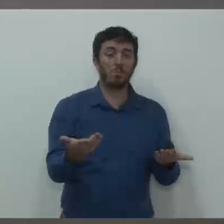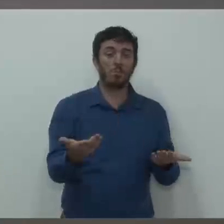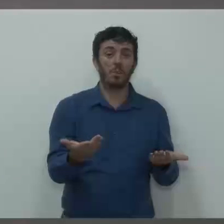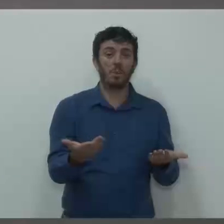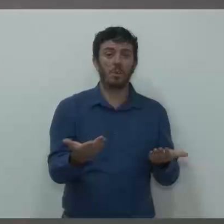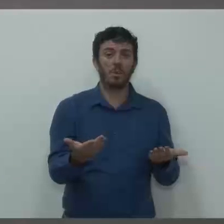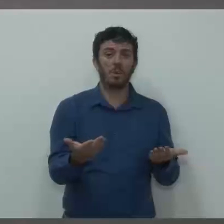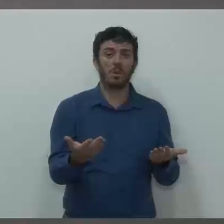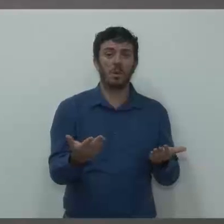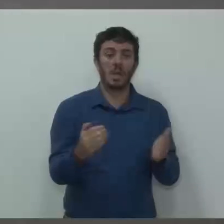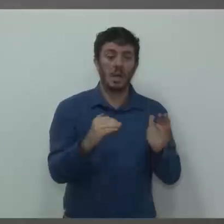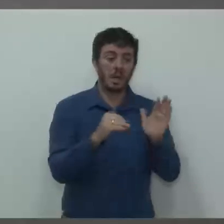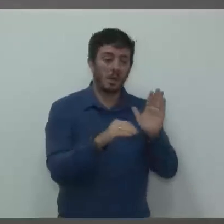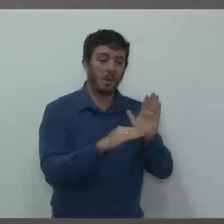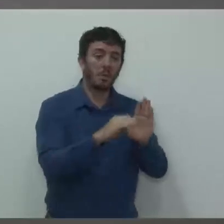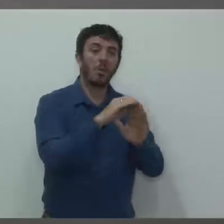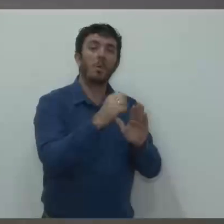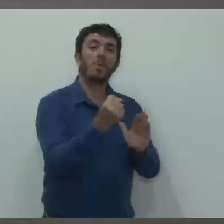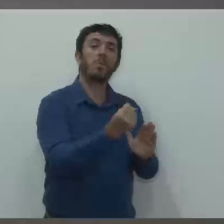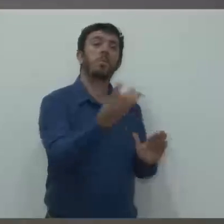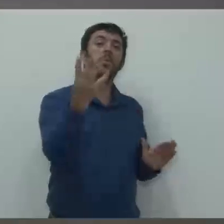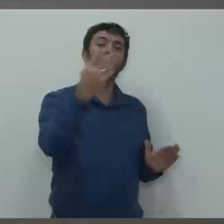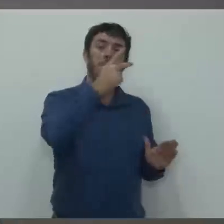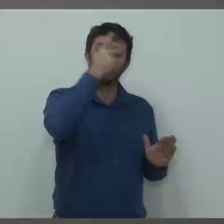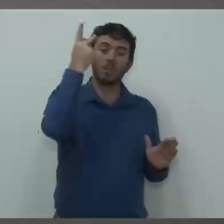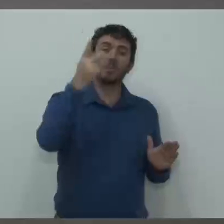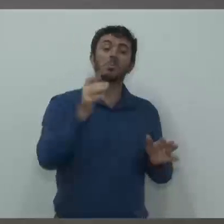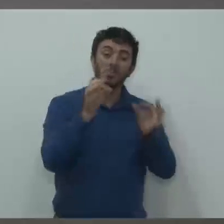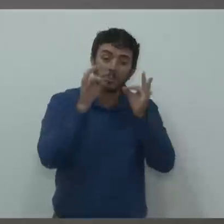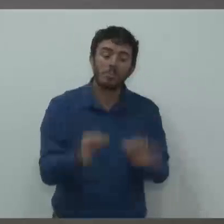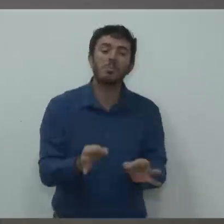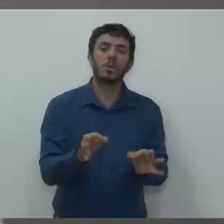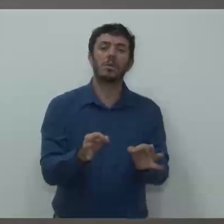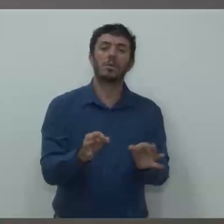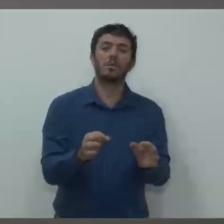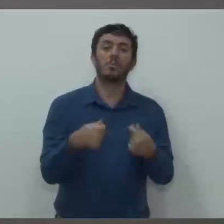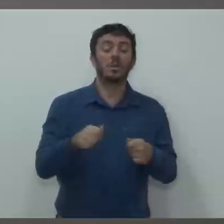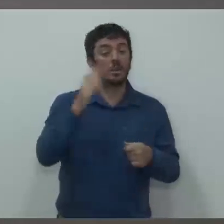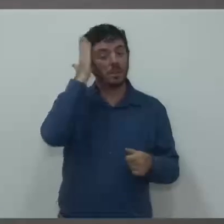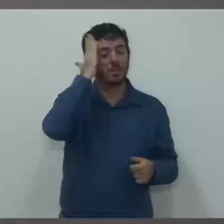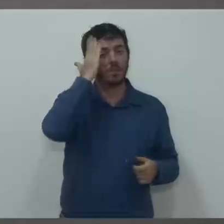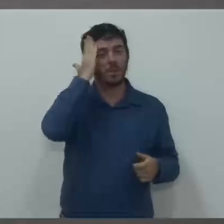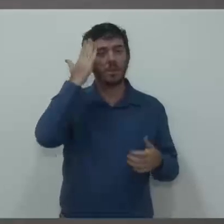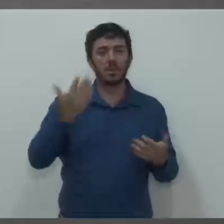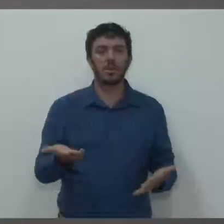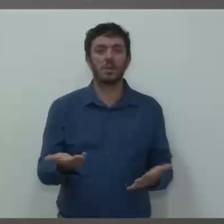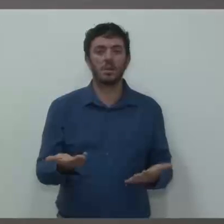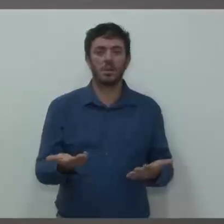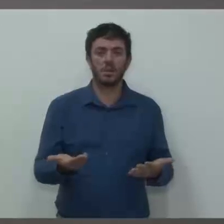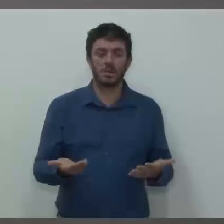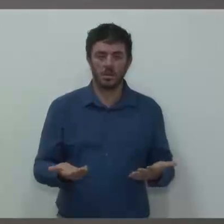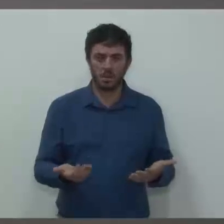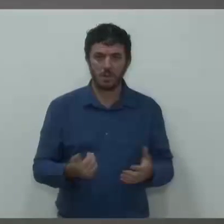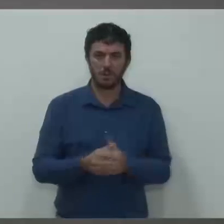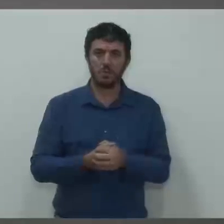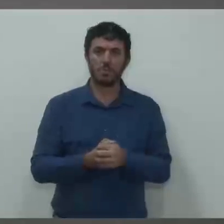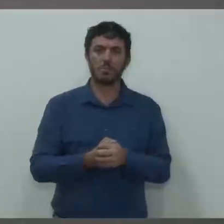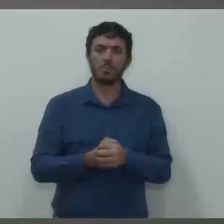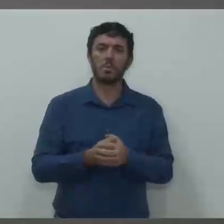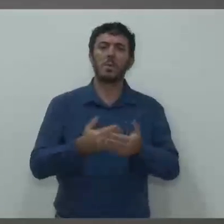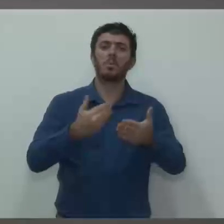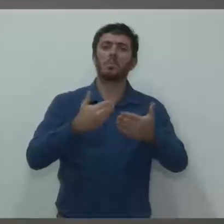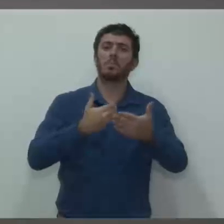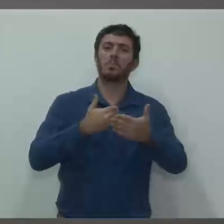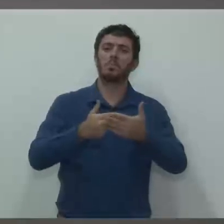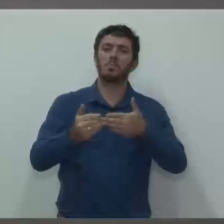Ah, não é tudo isso. Ah, tá bom, então, quanto que é, de fato, a realidade? Independente do quanto a